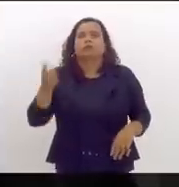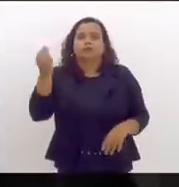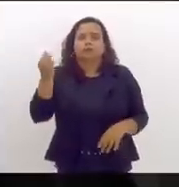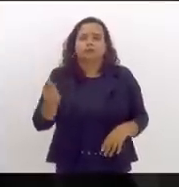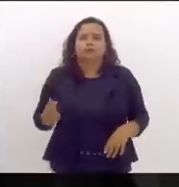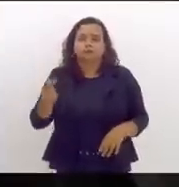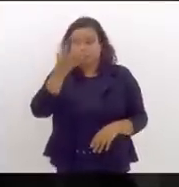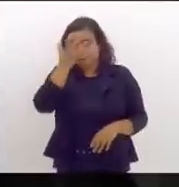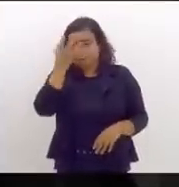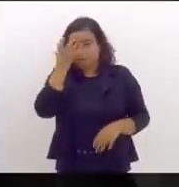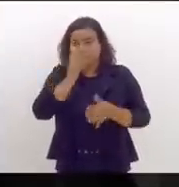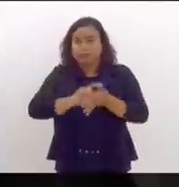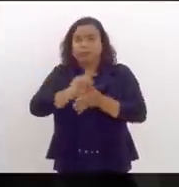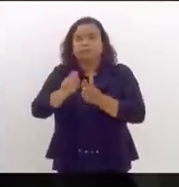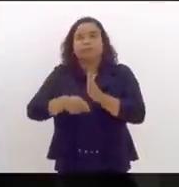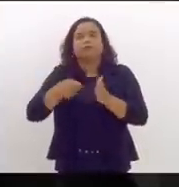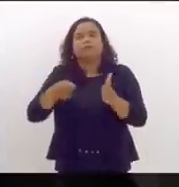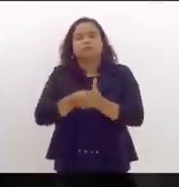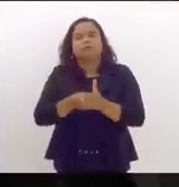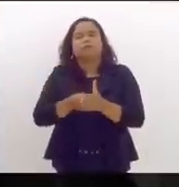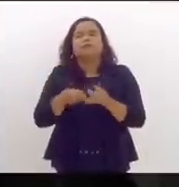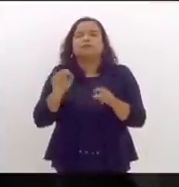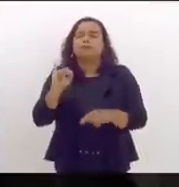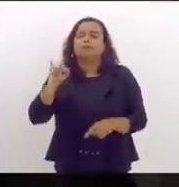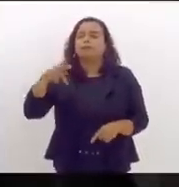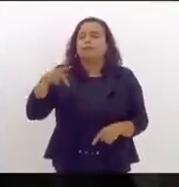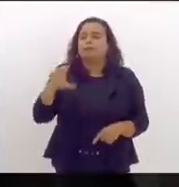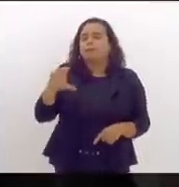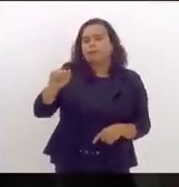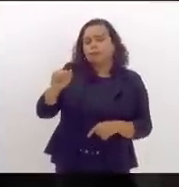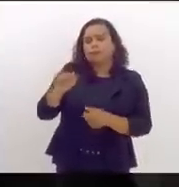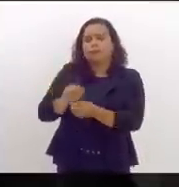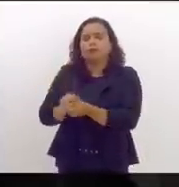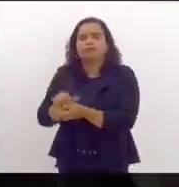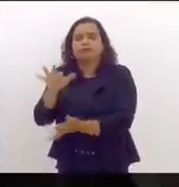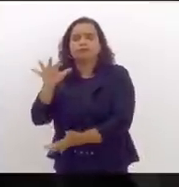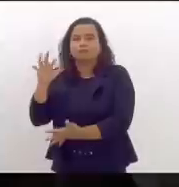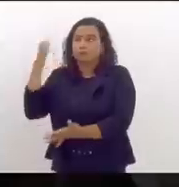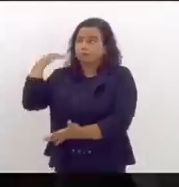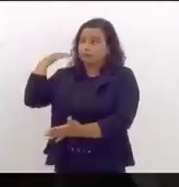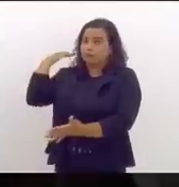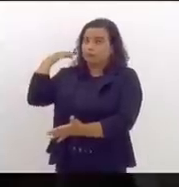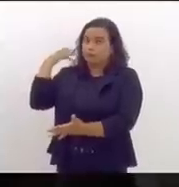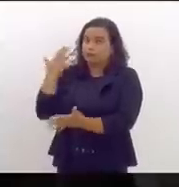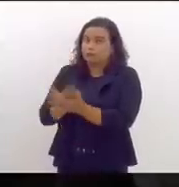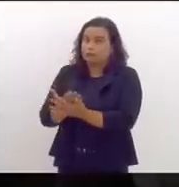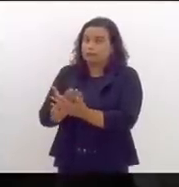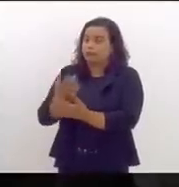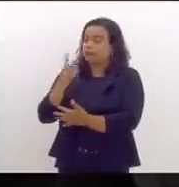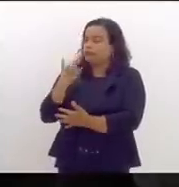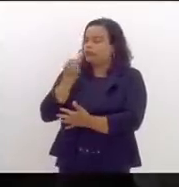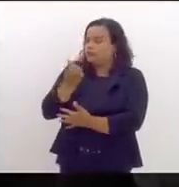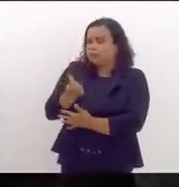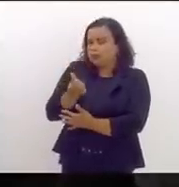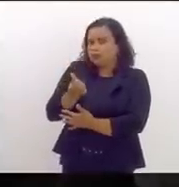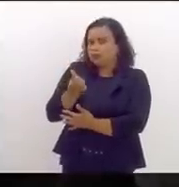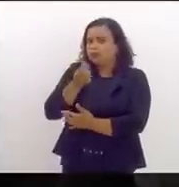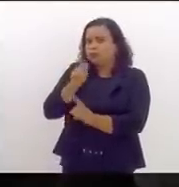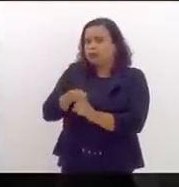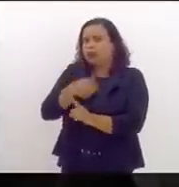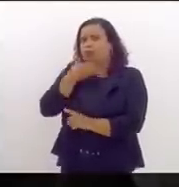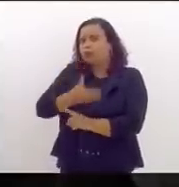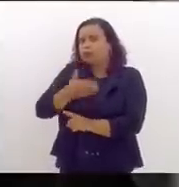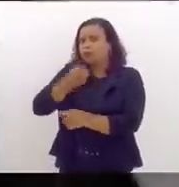amplo IPCA acumulado desde o dia 6 de dezembro do ano de 2017